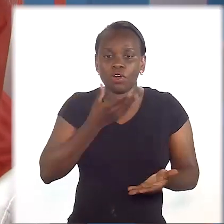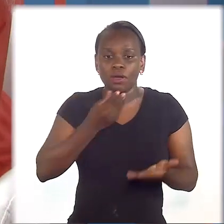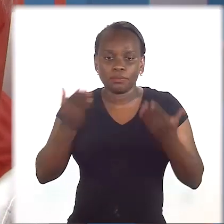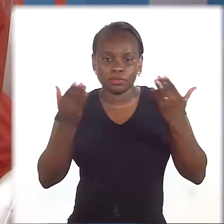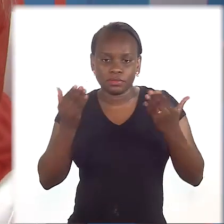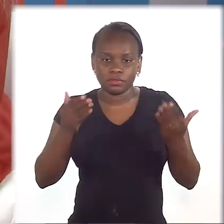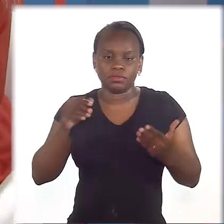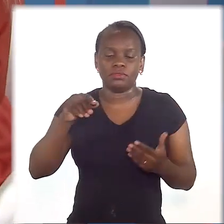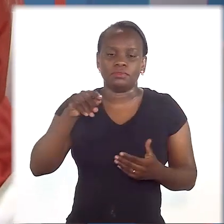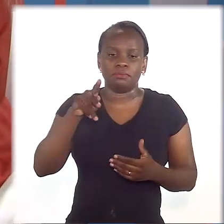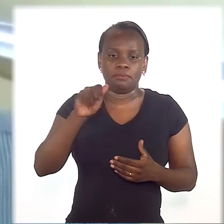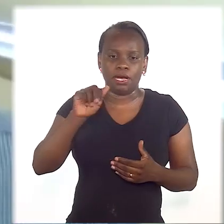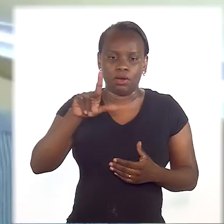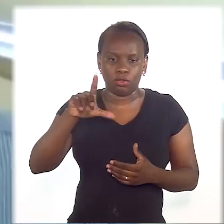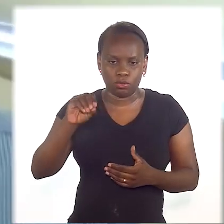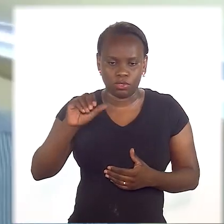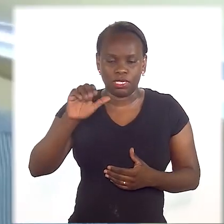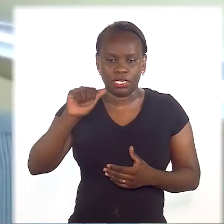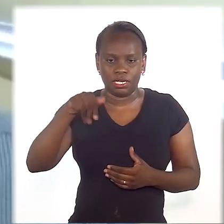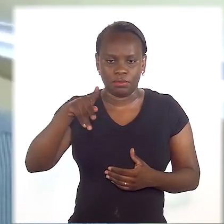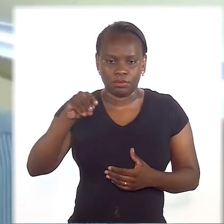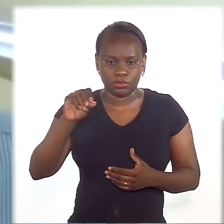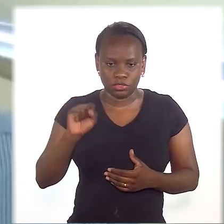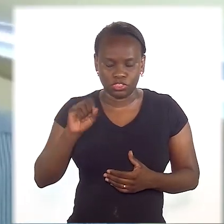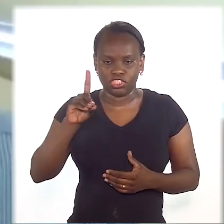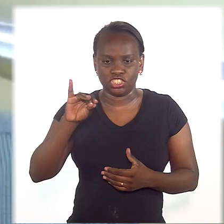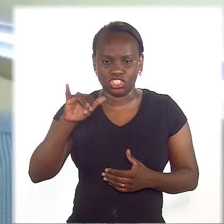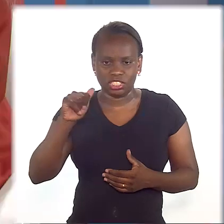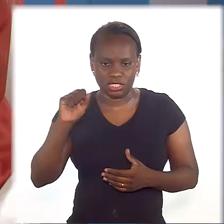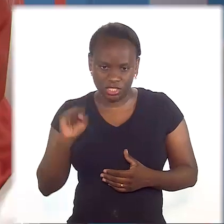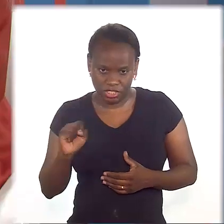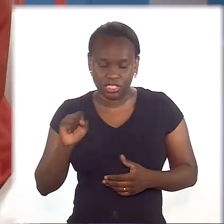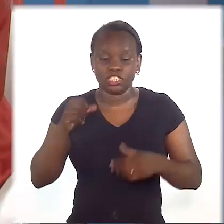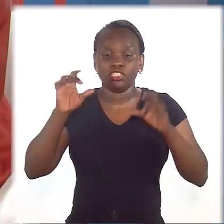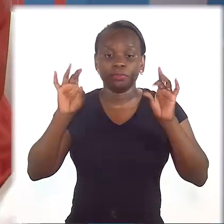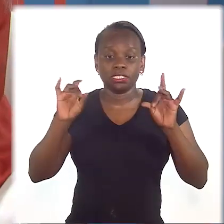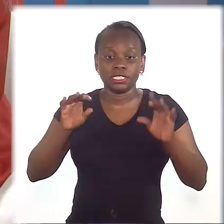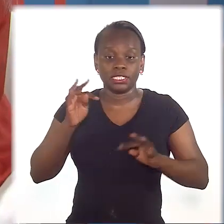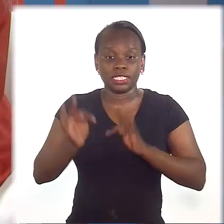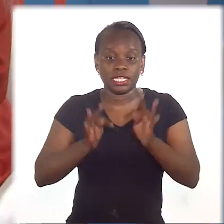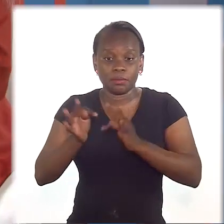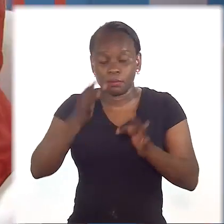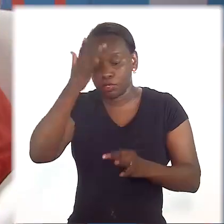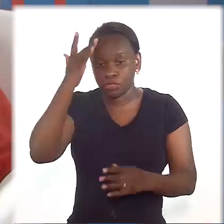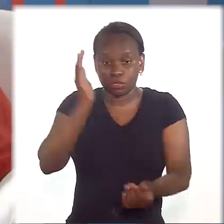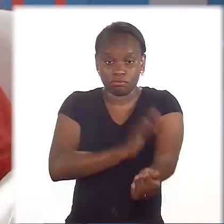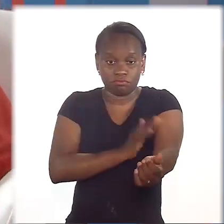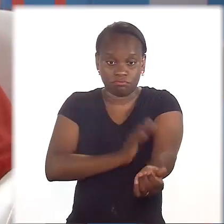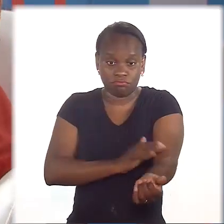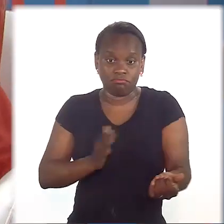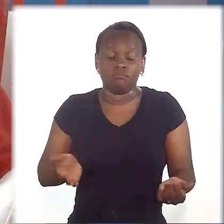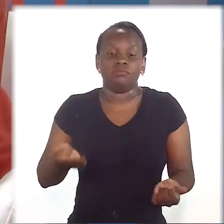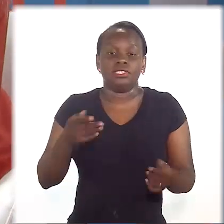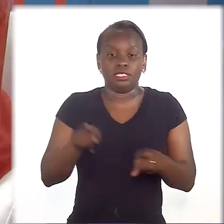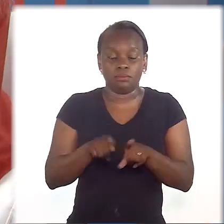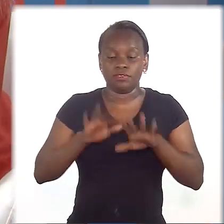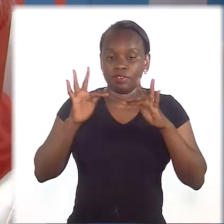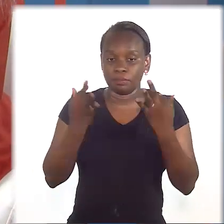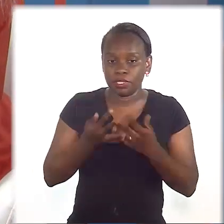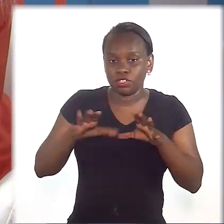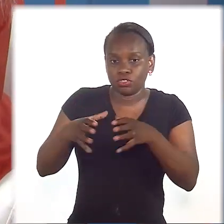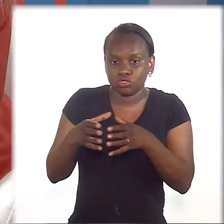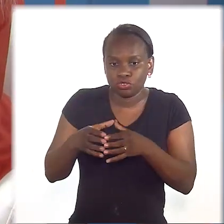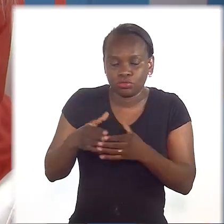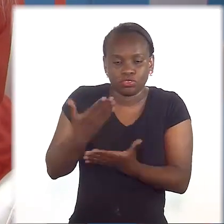o psicoterapeuta Paulo Campos Dias, especialista em tratamento de dependentes químicos e seus familiares, pelo Grupo